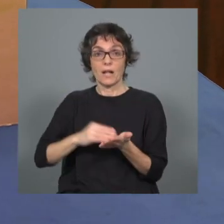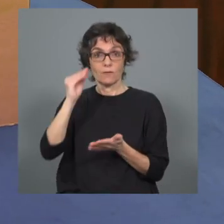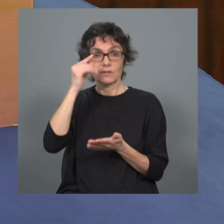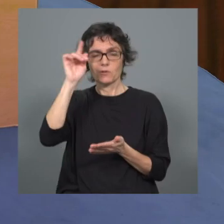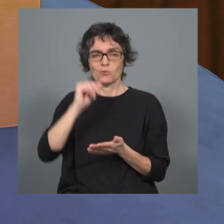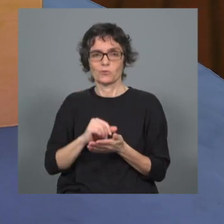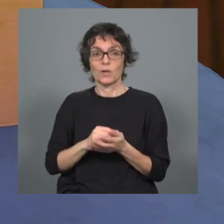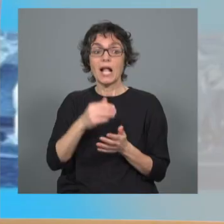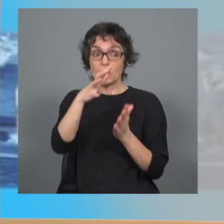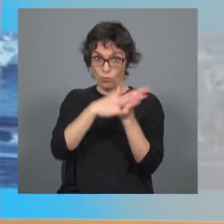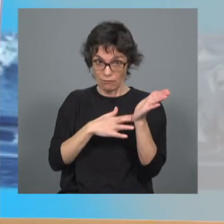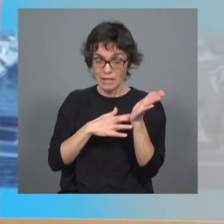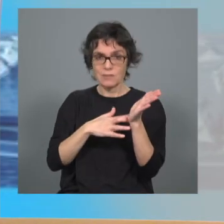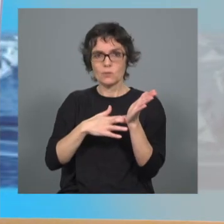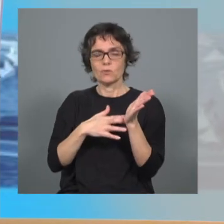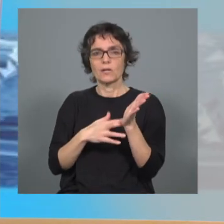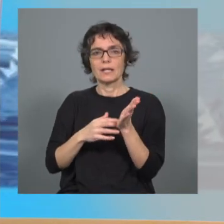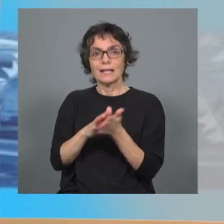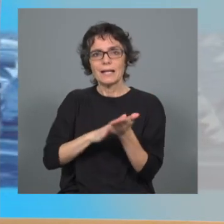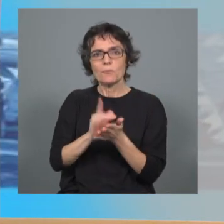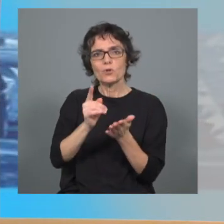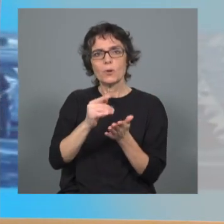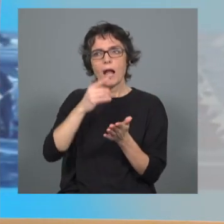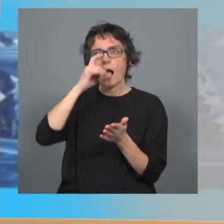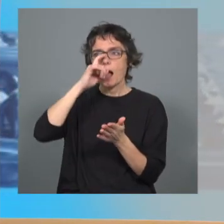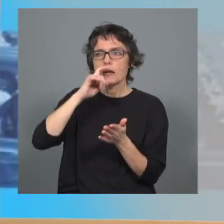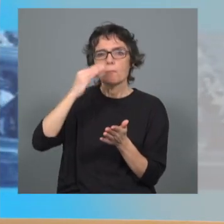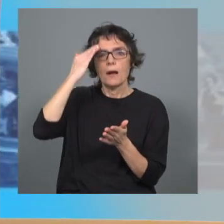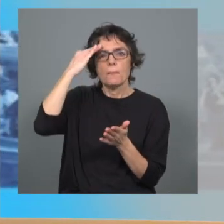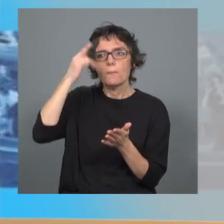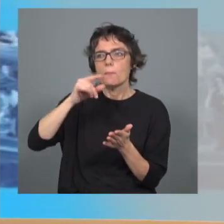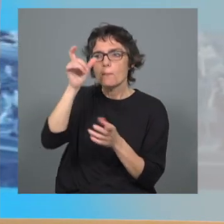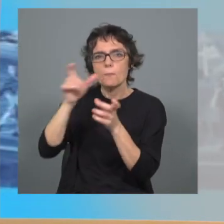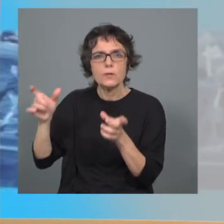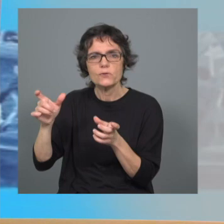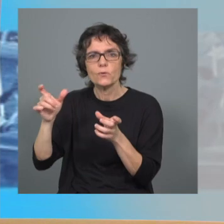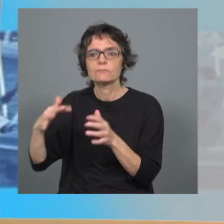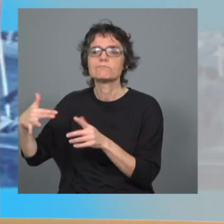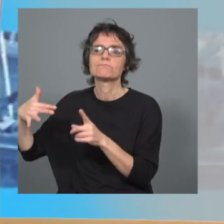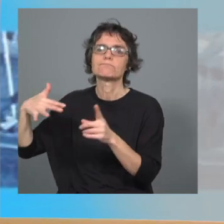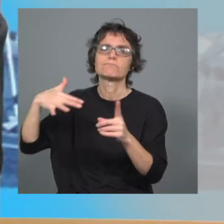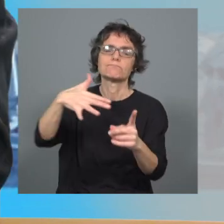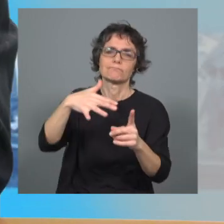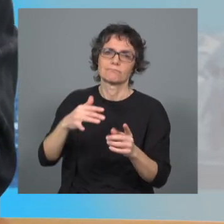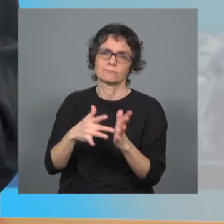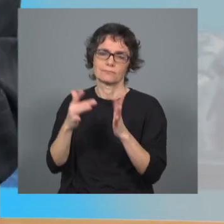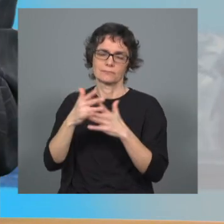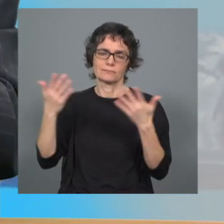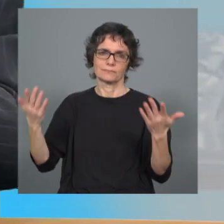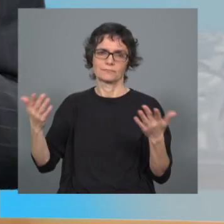memória de grupos, de pessoas, de seguidores que estiveram junto do Mestre, que